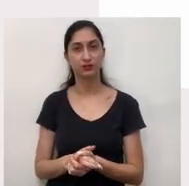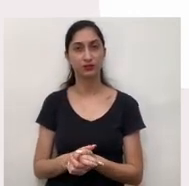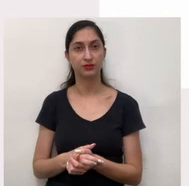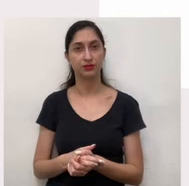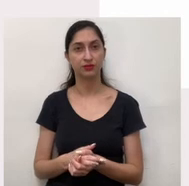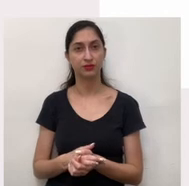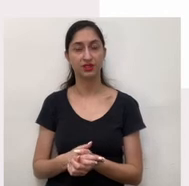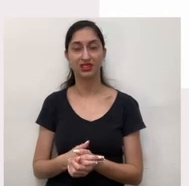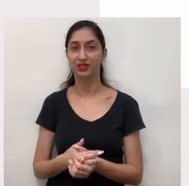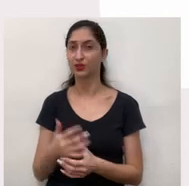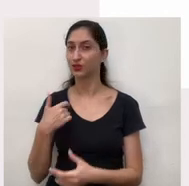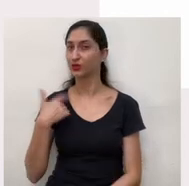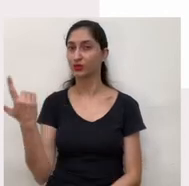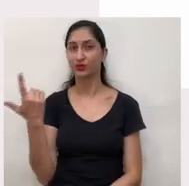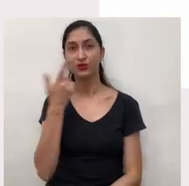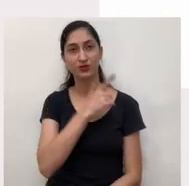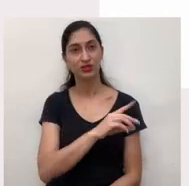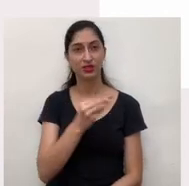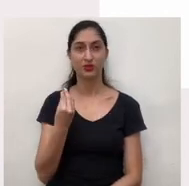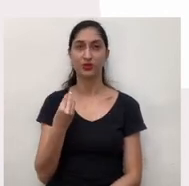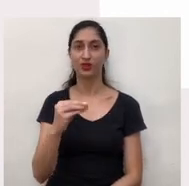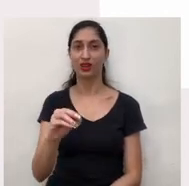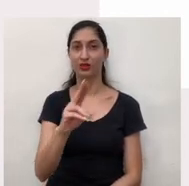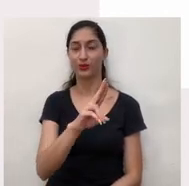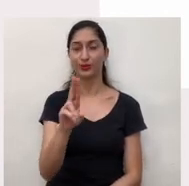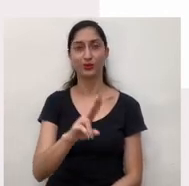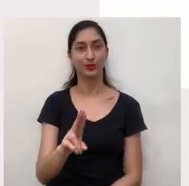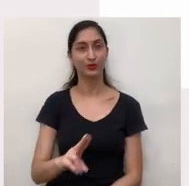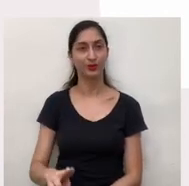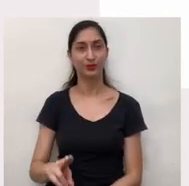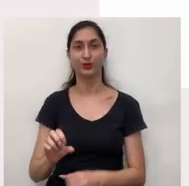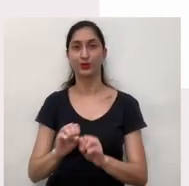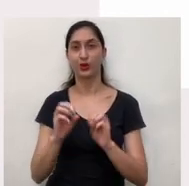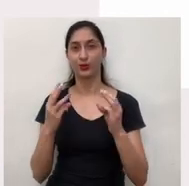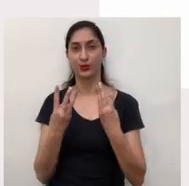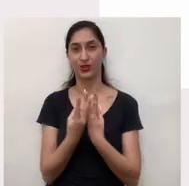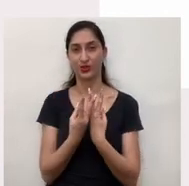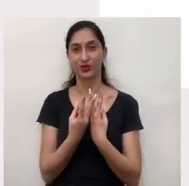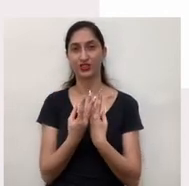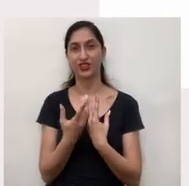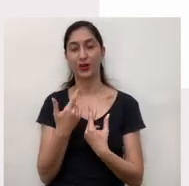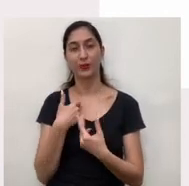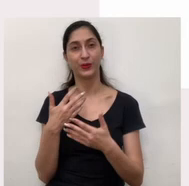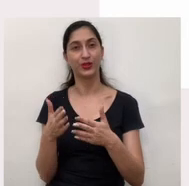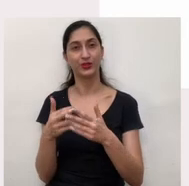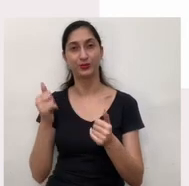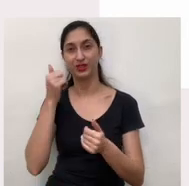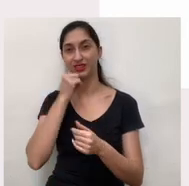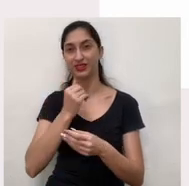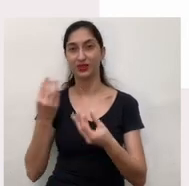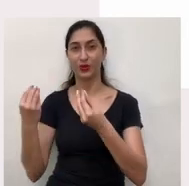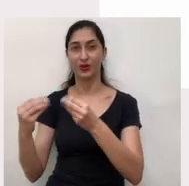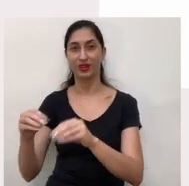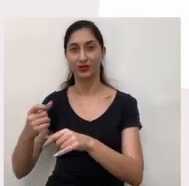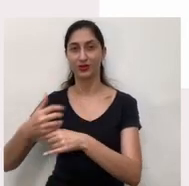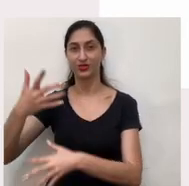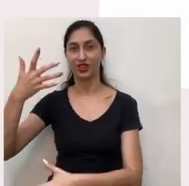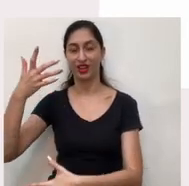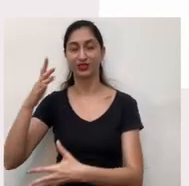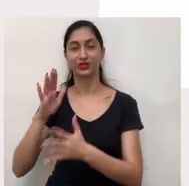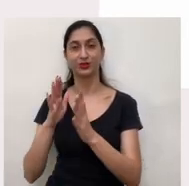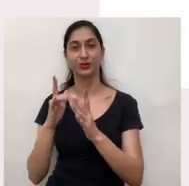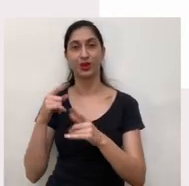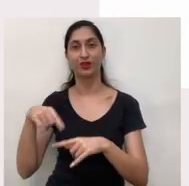colocar no PowerPoint a tempo. Peço desculpa para vocês, mas é bom que vocês ficam aí com com as coisas que interessarem guardadas,